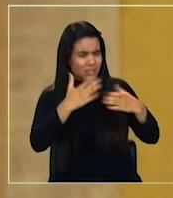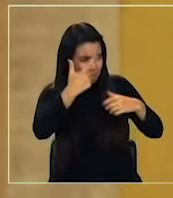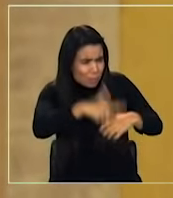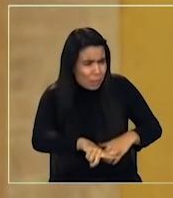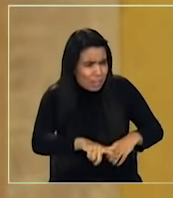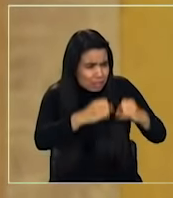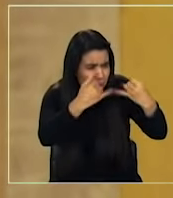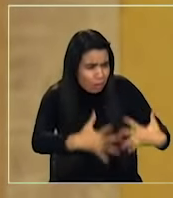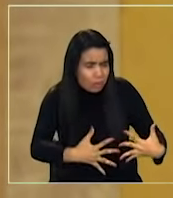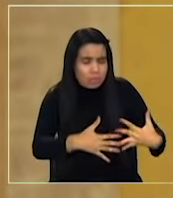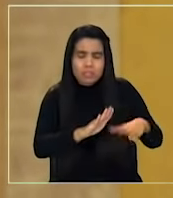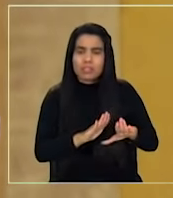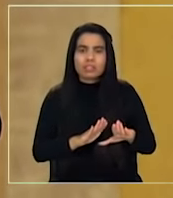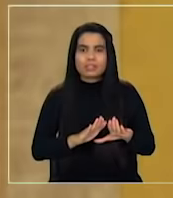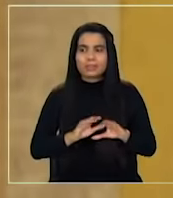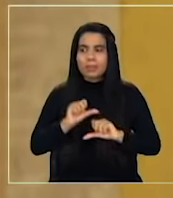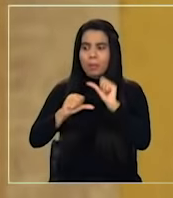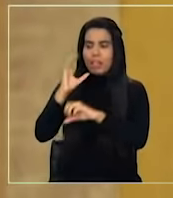Por exemplo,